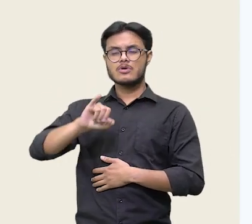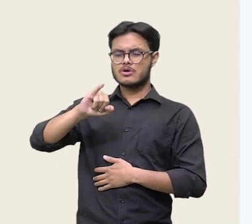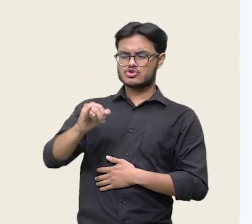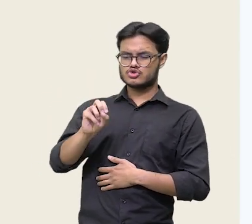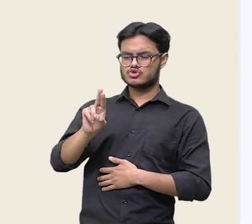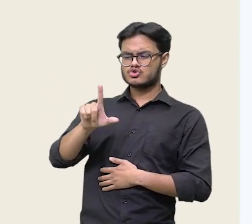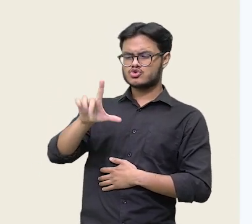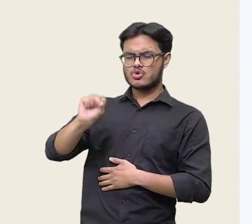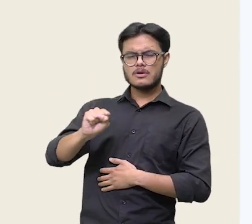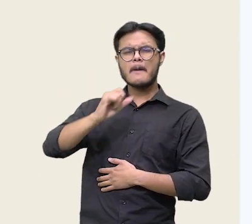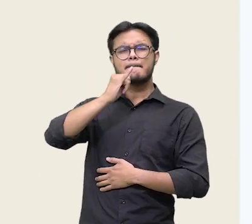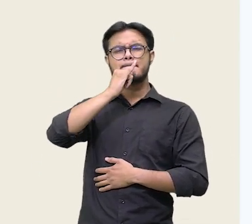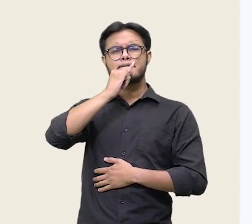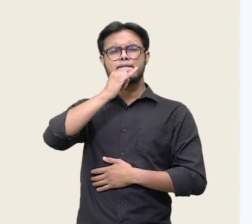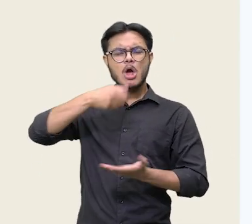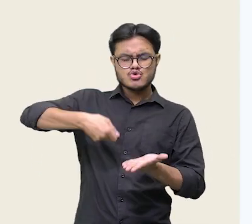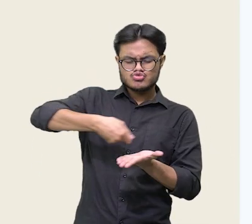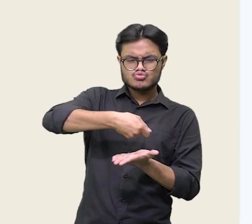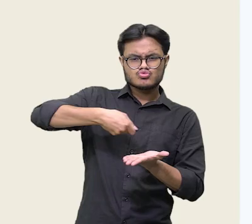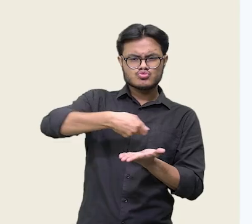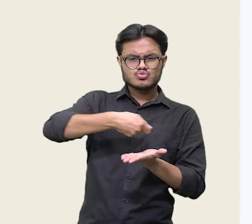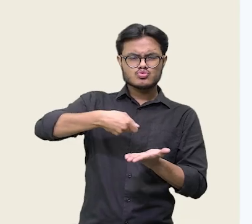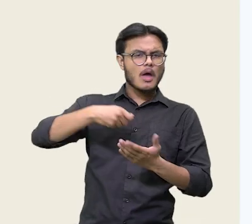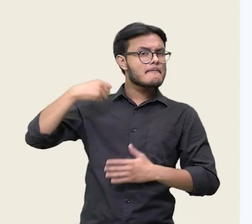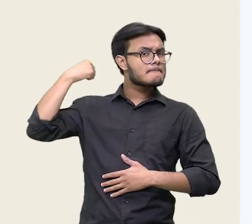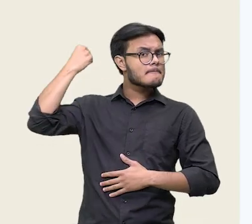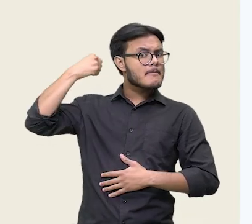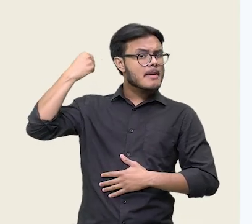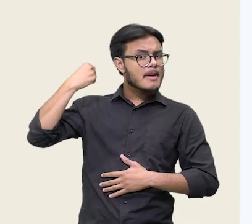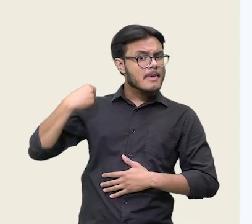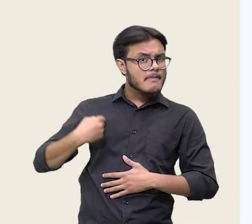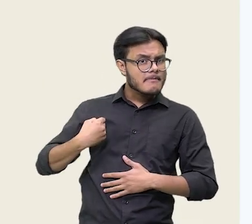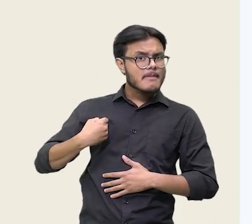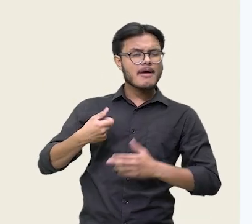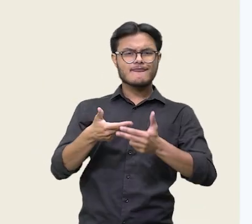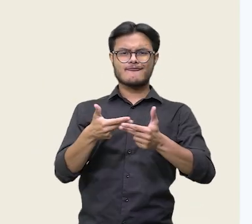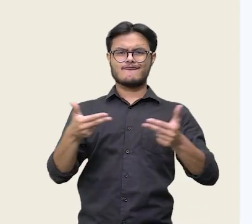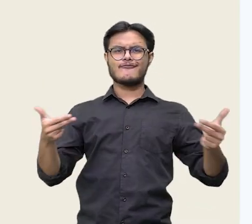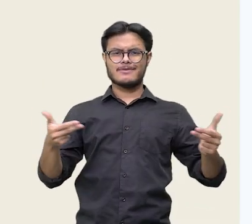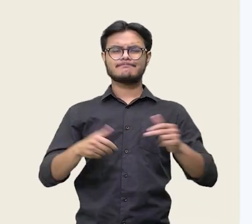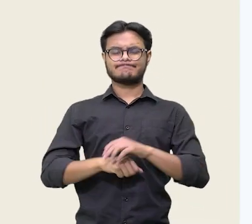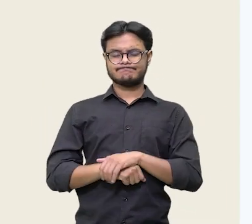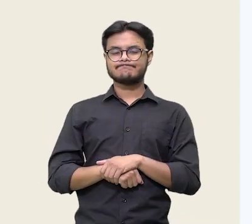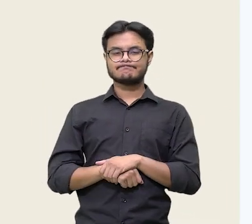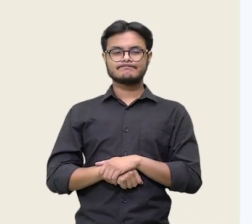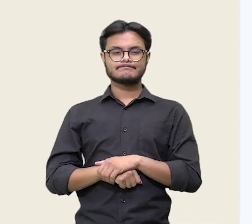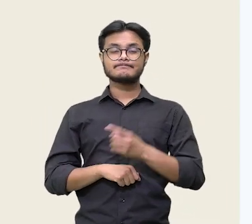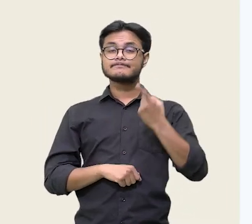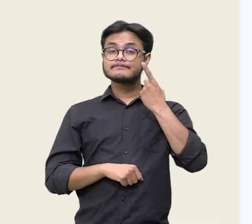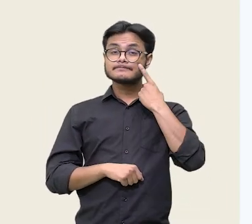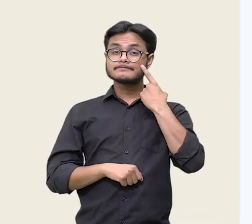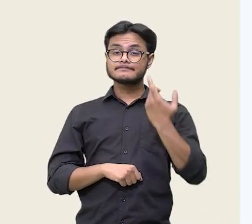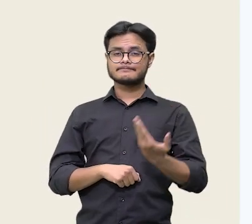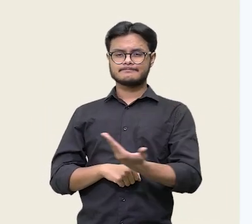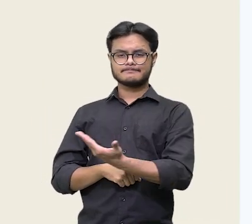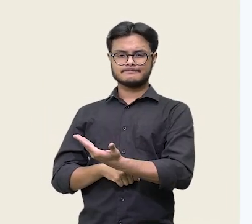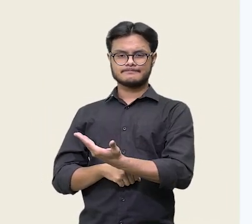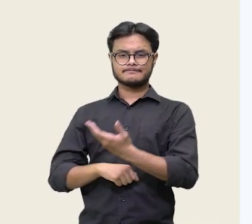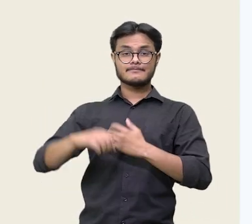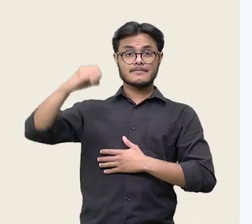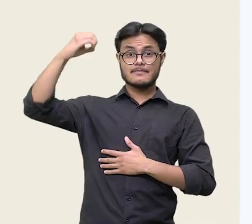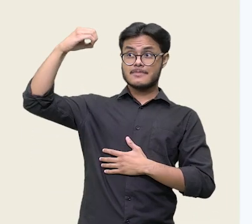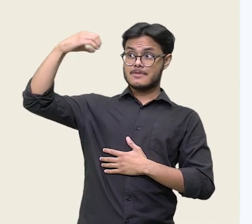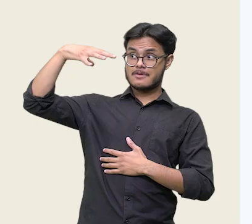dia a dia são o ferro elétrico, o chuveiro elétrico, o secador de cabelo, a torradeira. No caso da figura, nós temos uma lâmpada, que